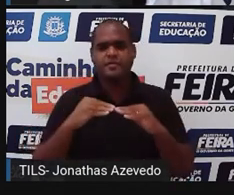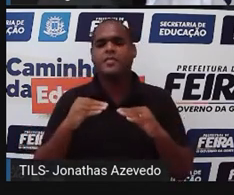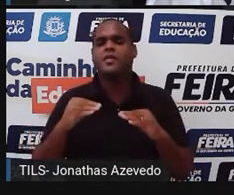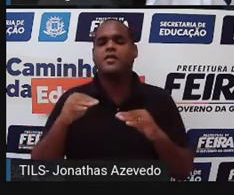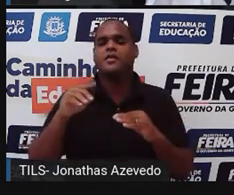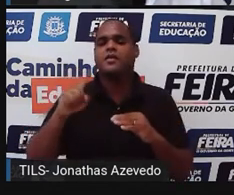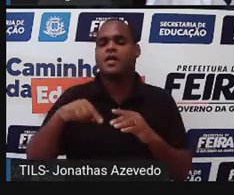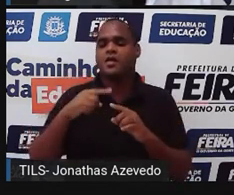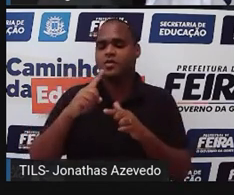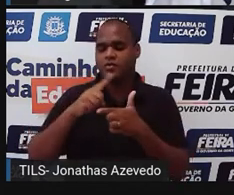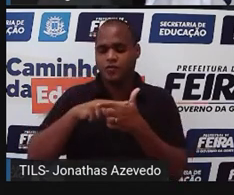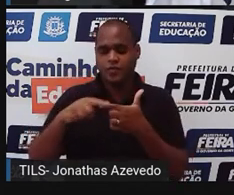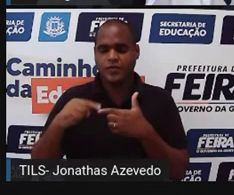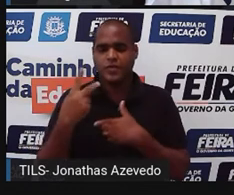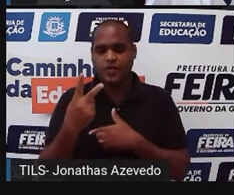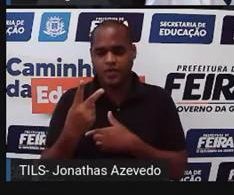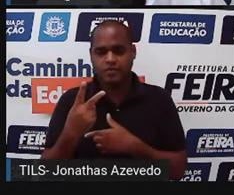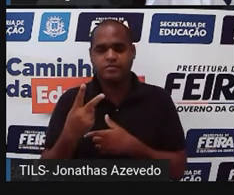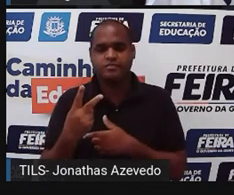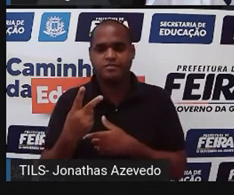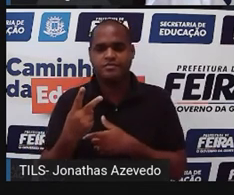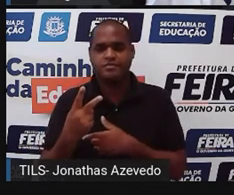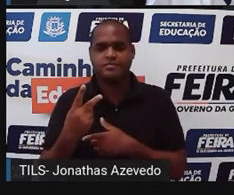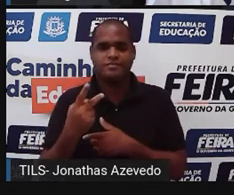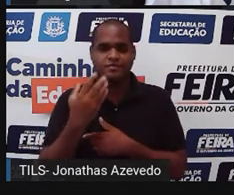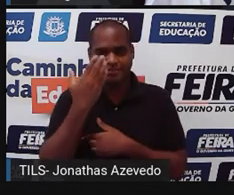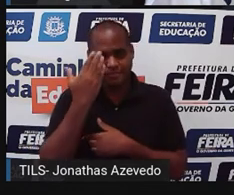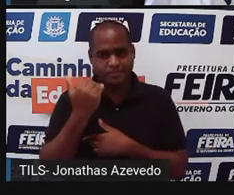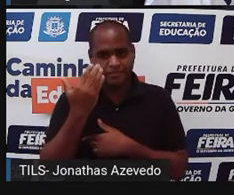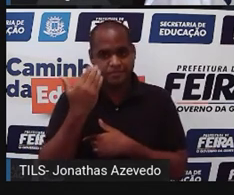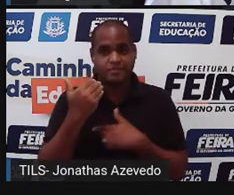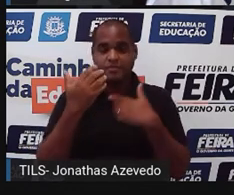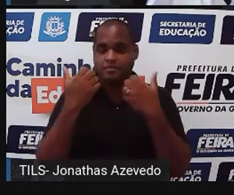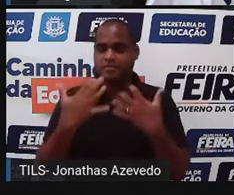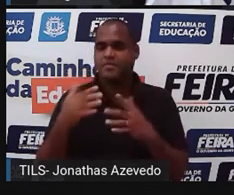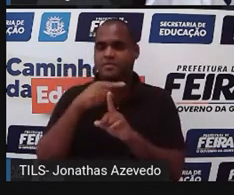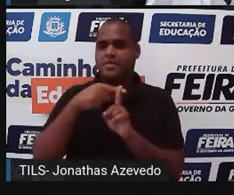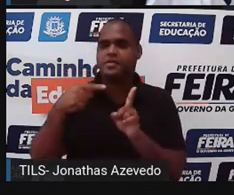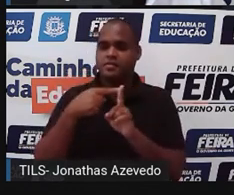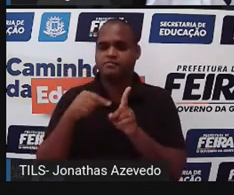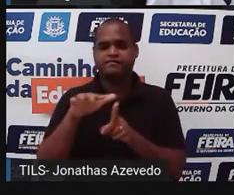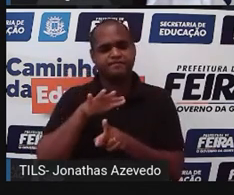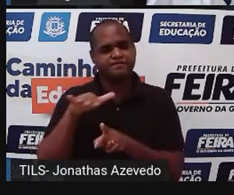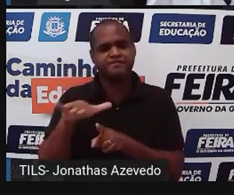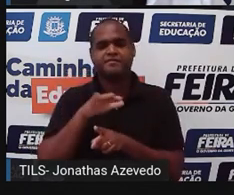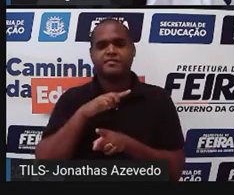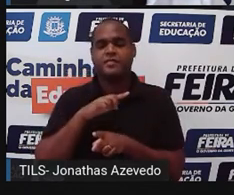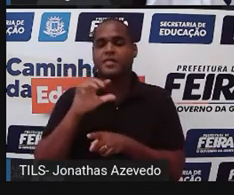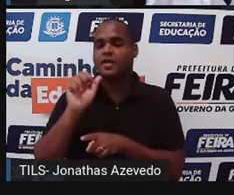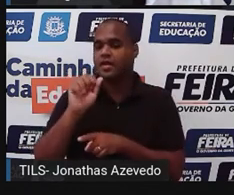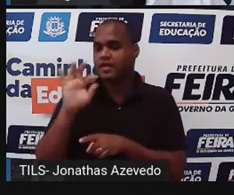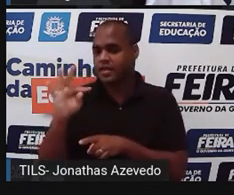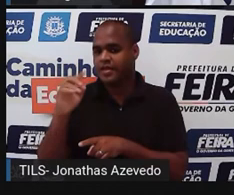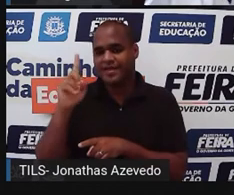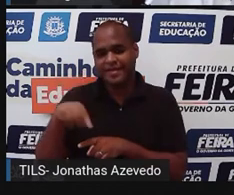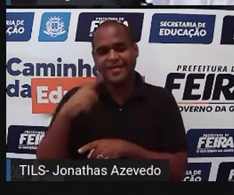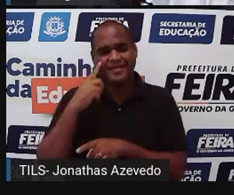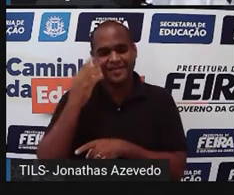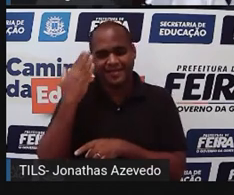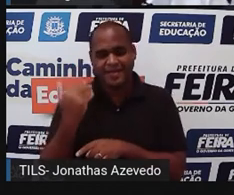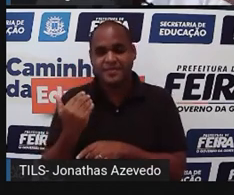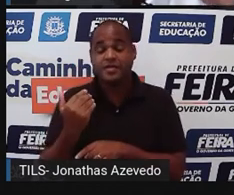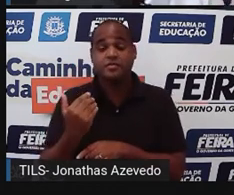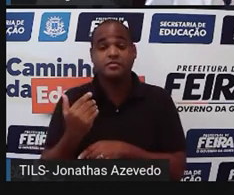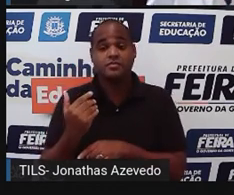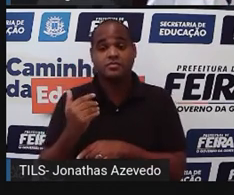multiplicação de vídeo por dois porque a gente sabe que é metade então com essa expressão Zinho aqui